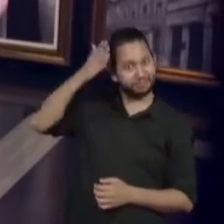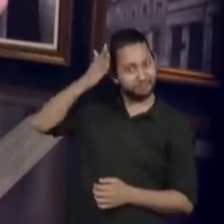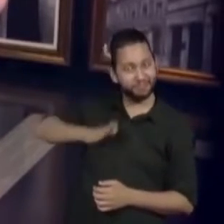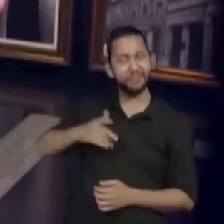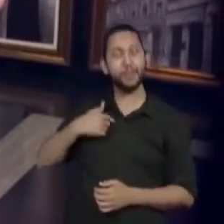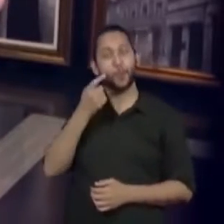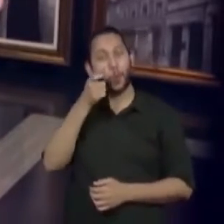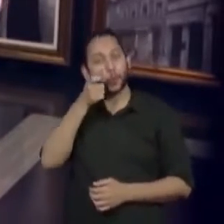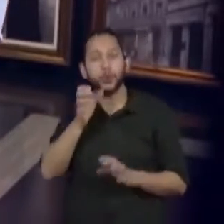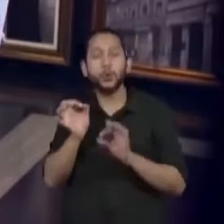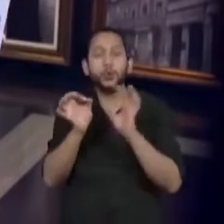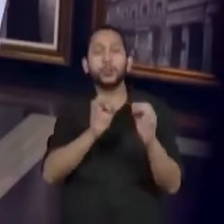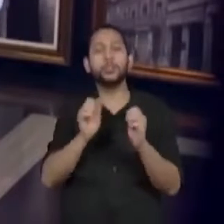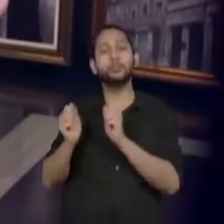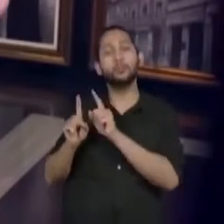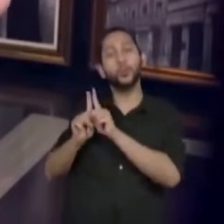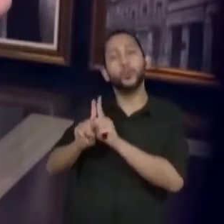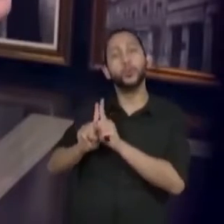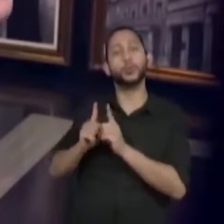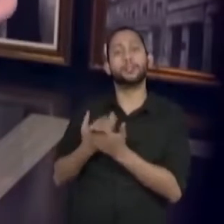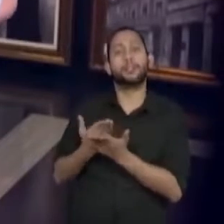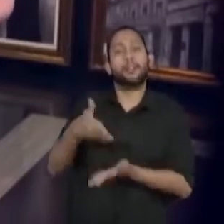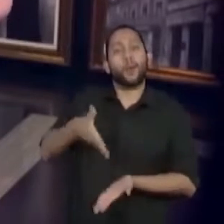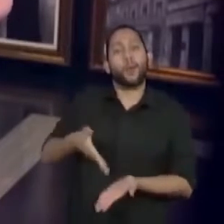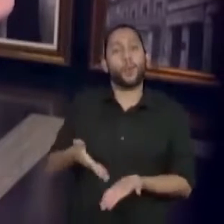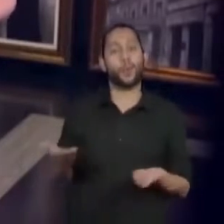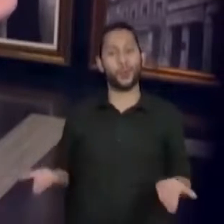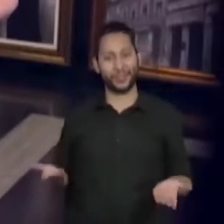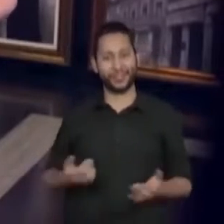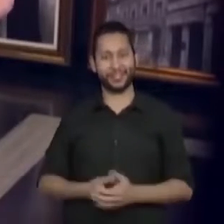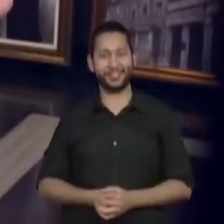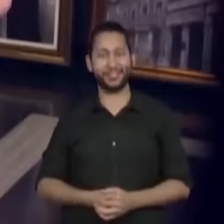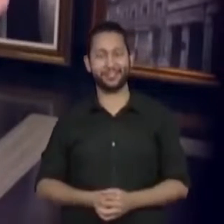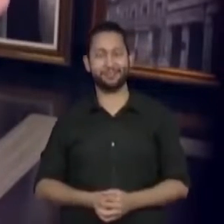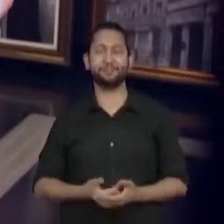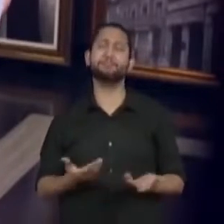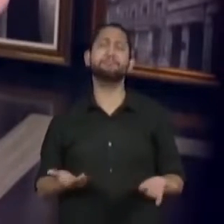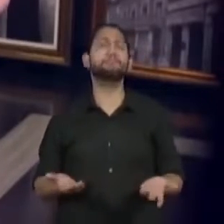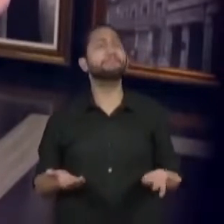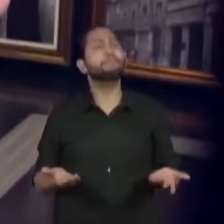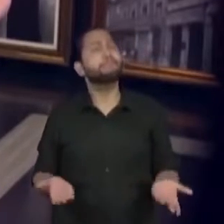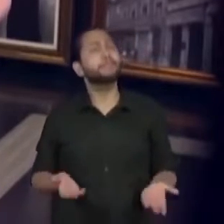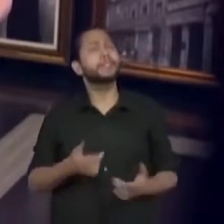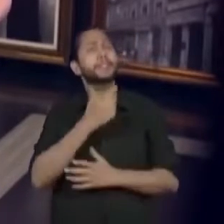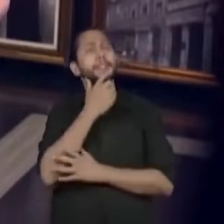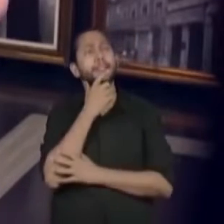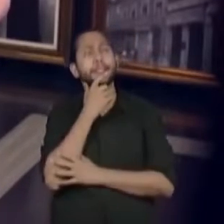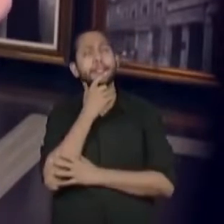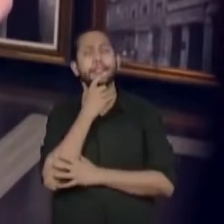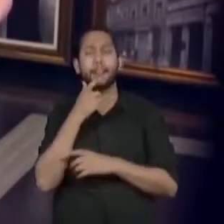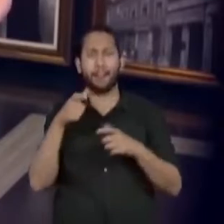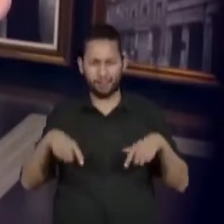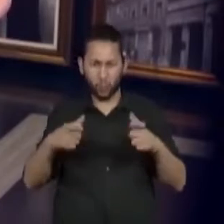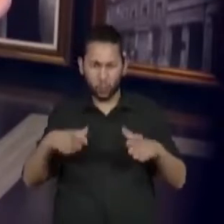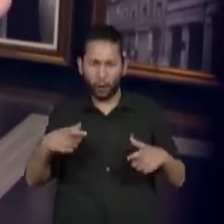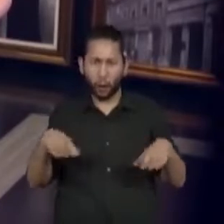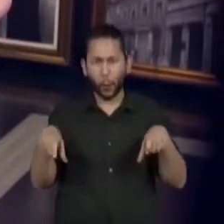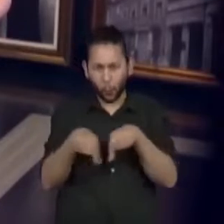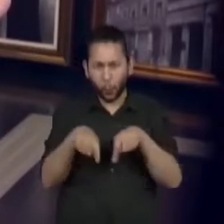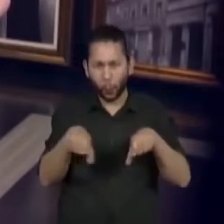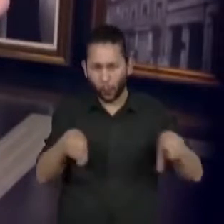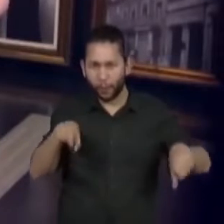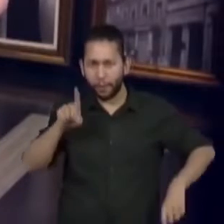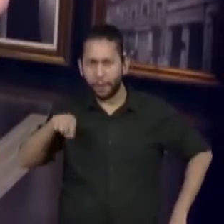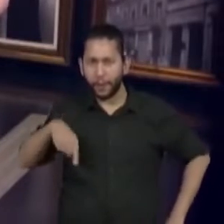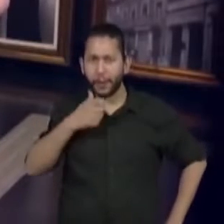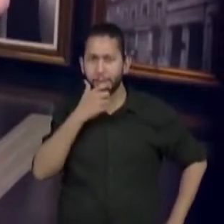acompanhar essa aula junto com vocês e a professora Mara. Mas, Fran, não estamos na quadra, não estamos